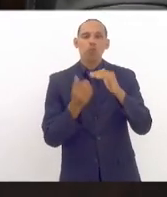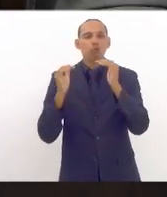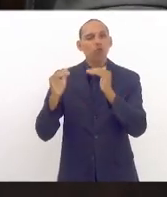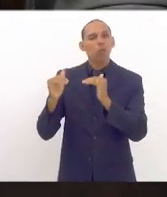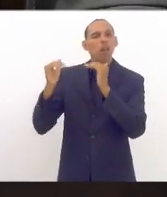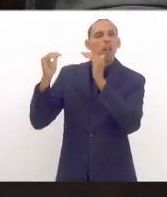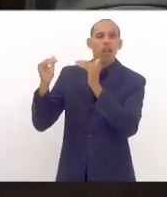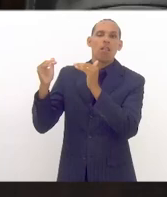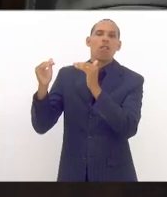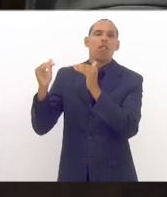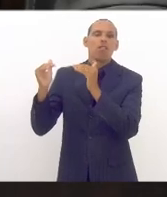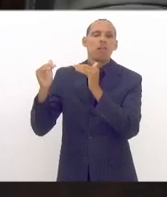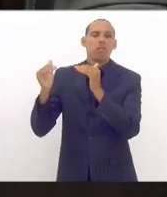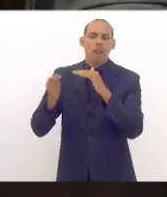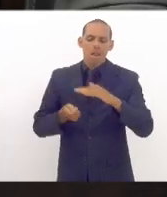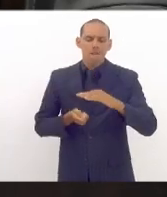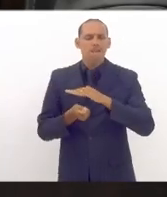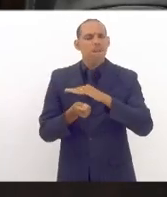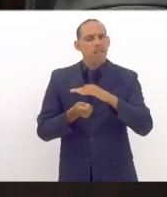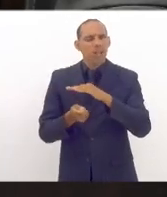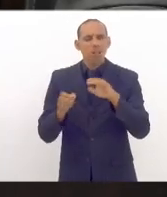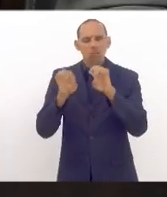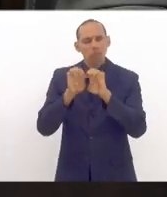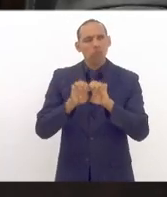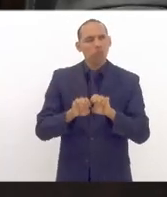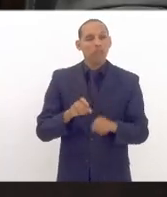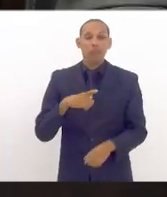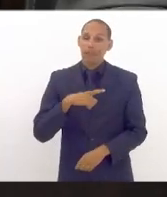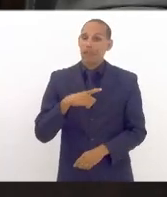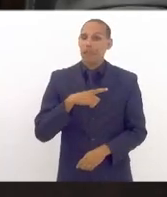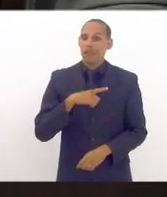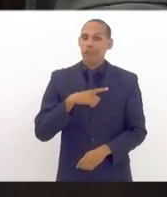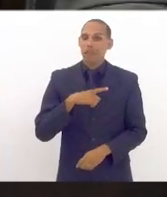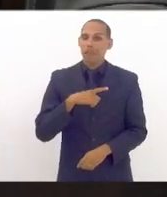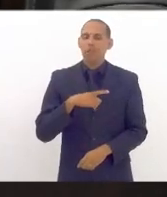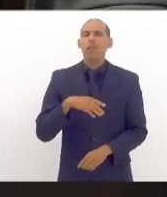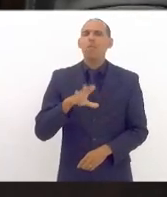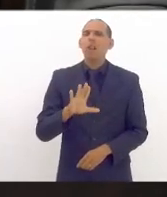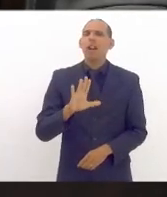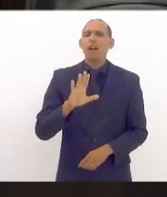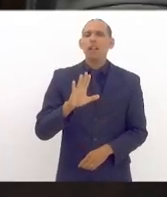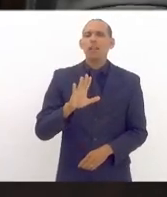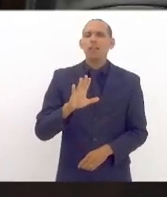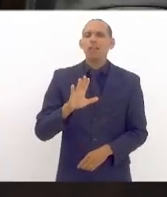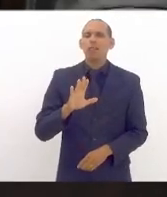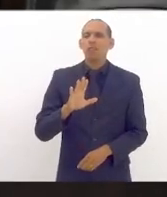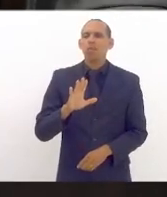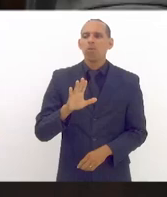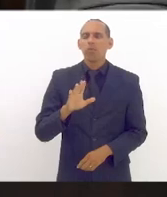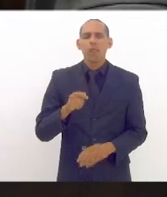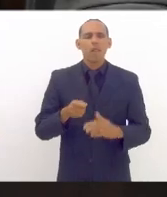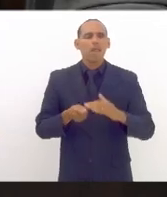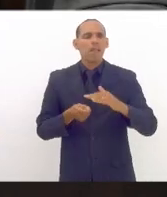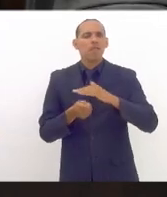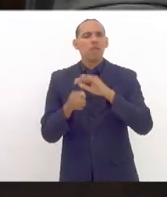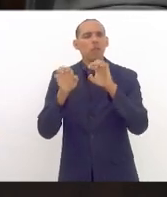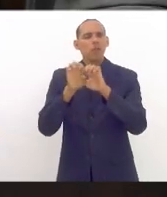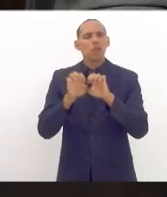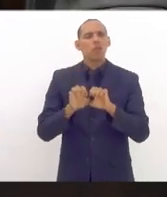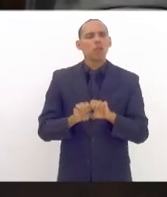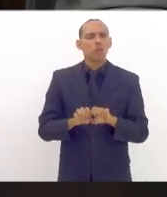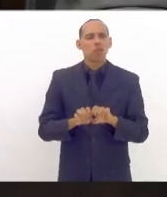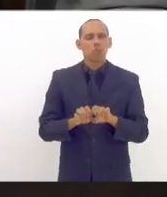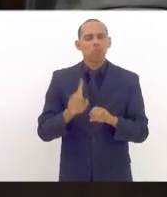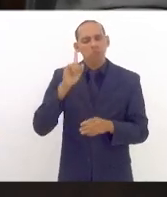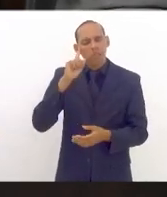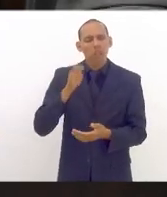para ter investimentos quem é que vai decidir quem é o qual é o investimento estruturante